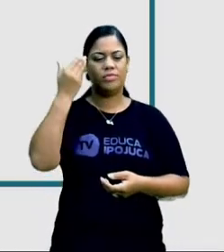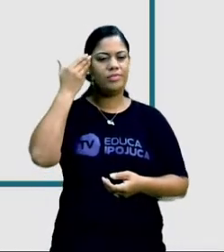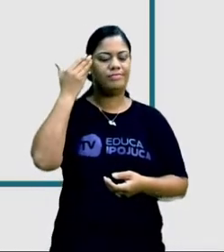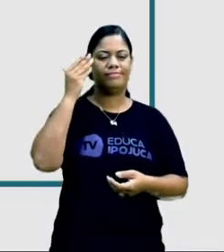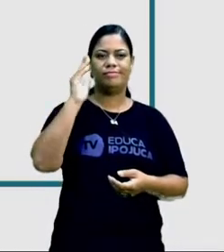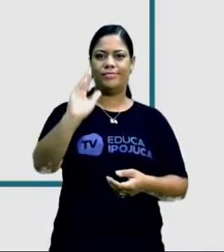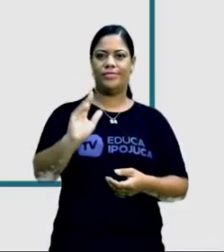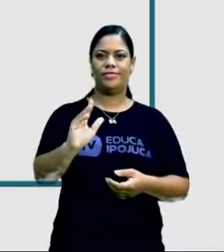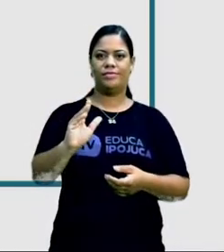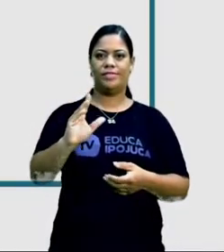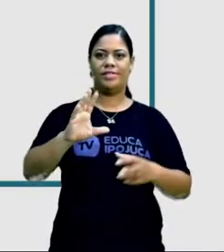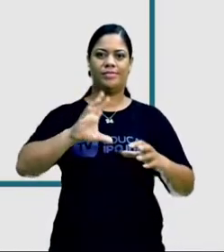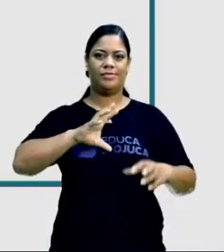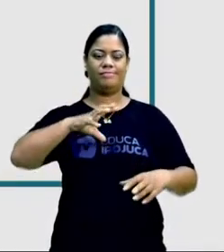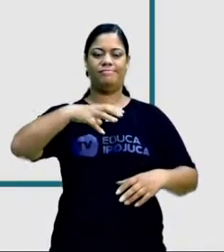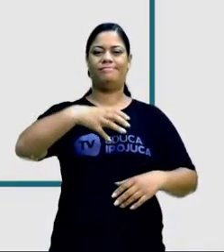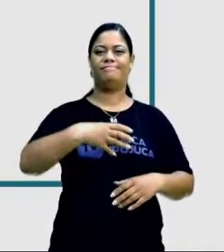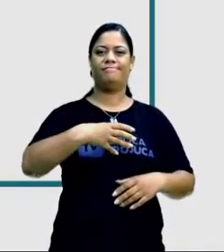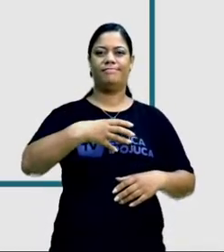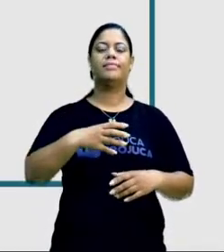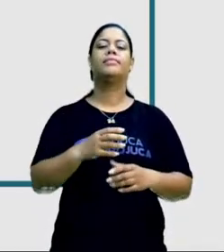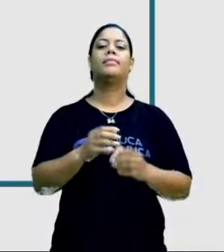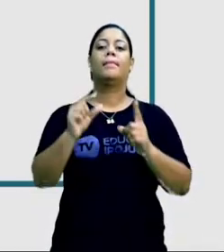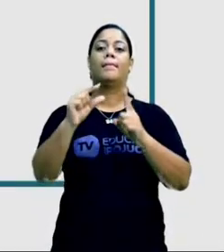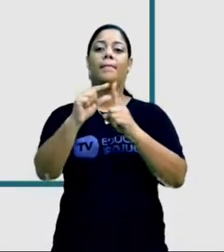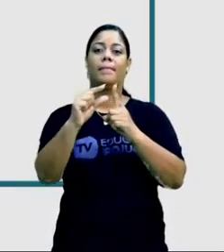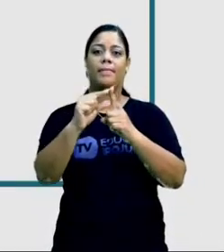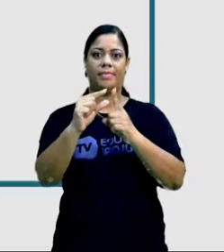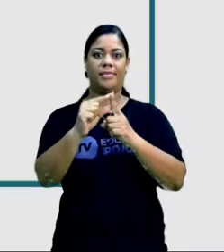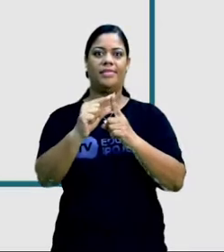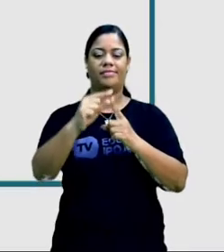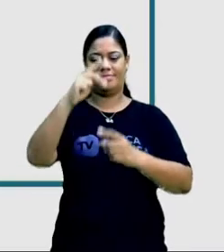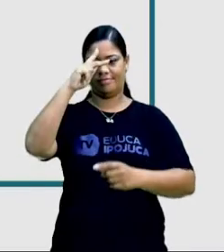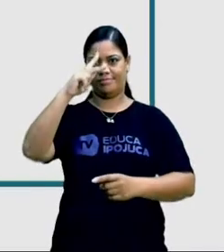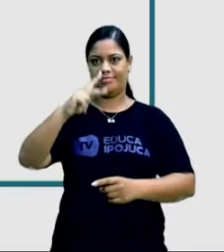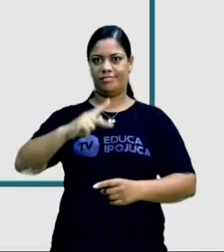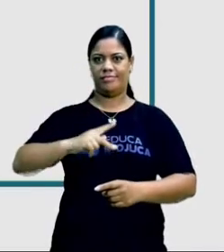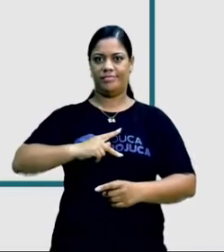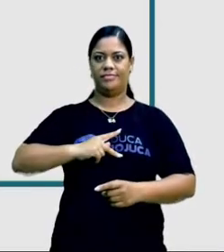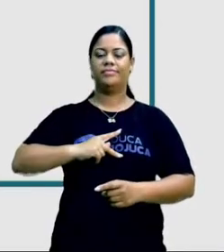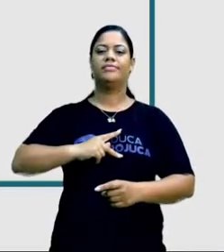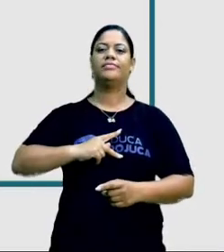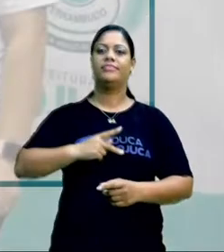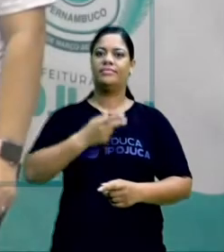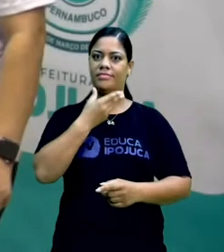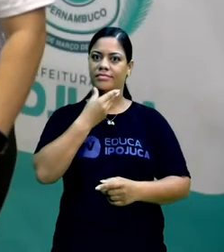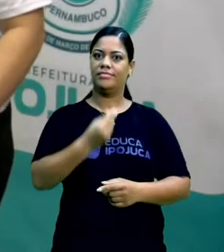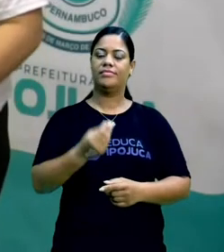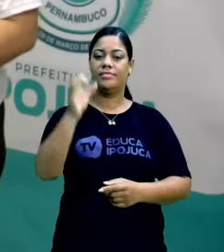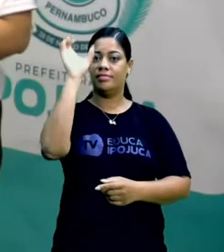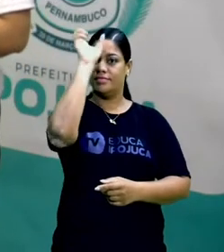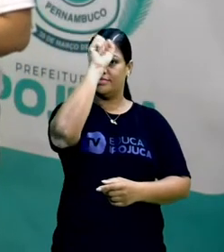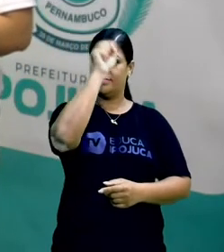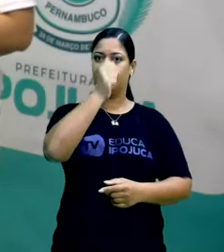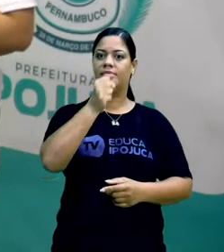saber se defender pela palavra, a arma própria do homem. Então vamos aprender a